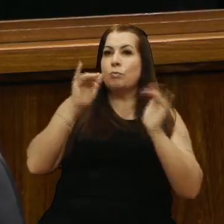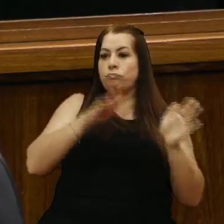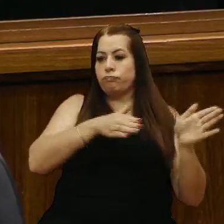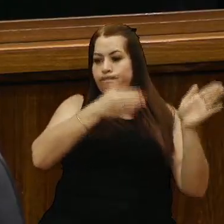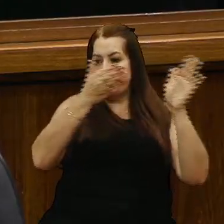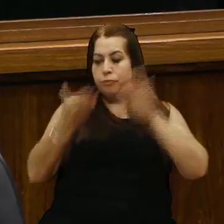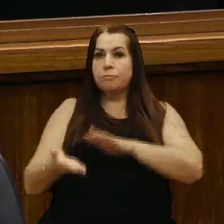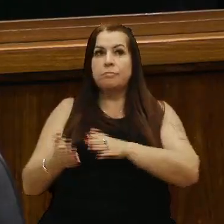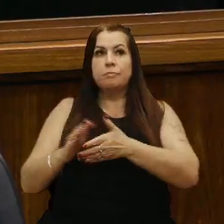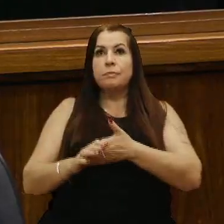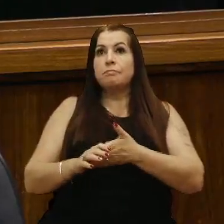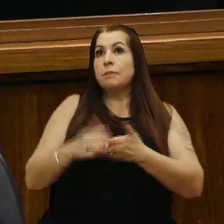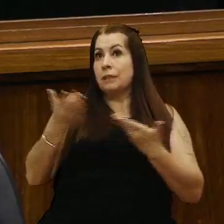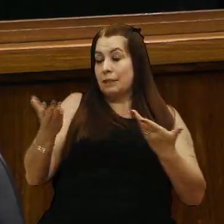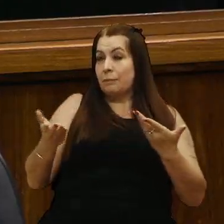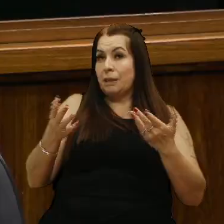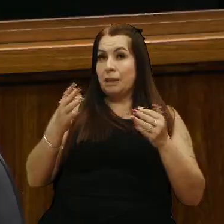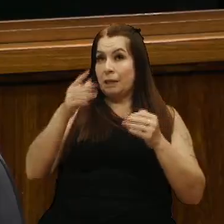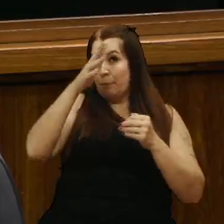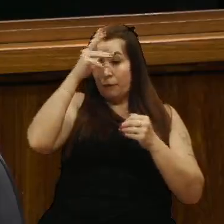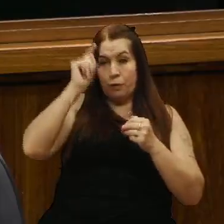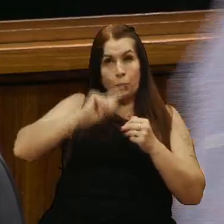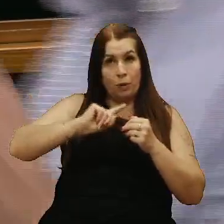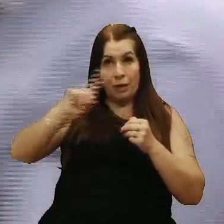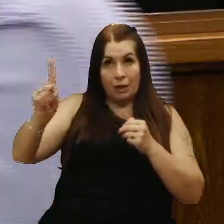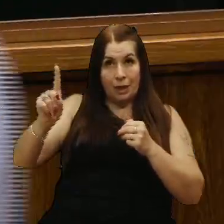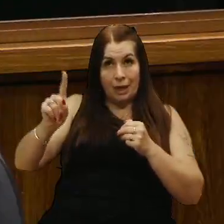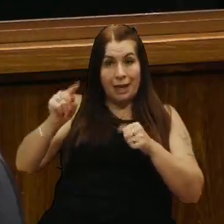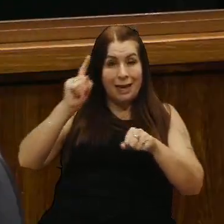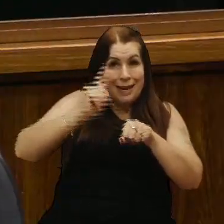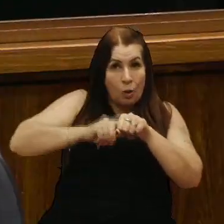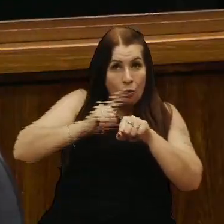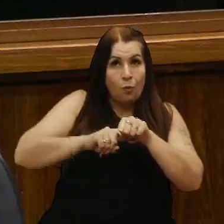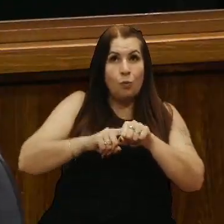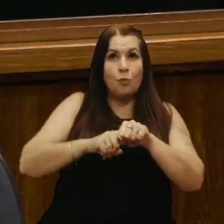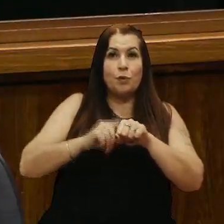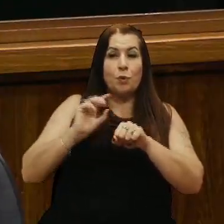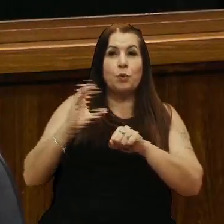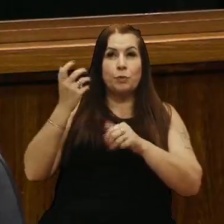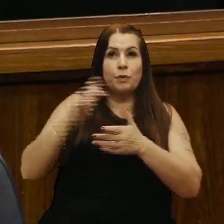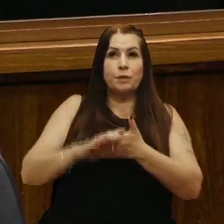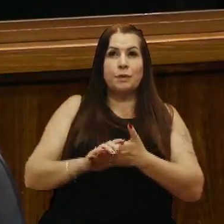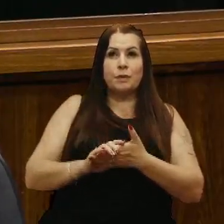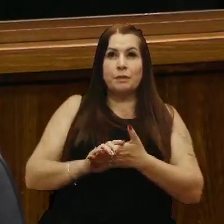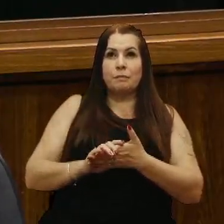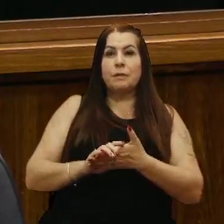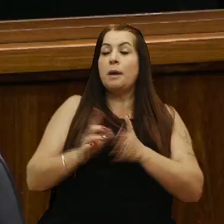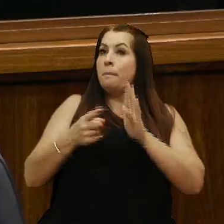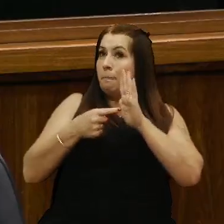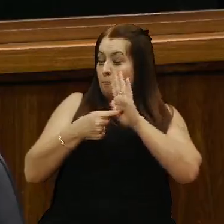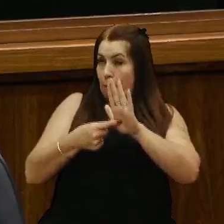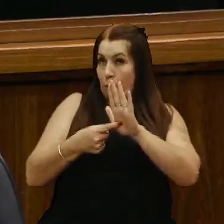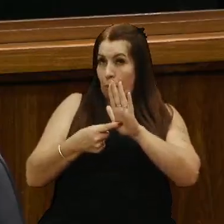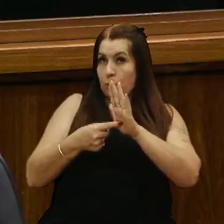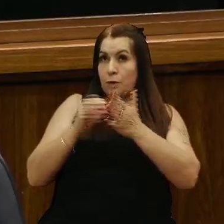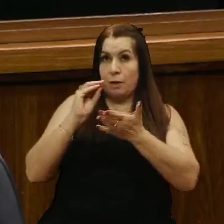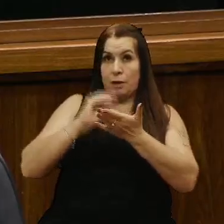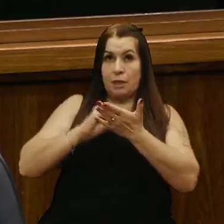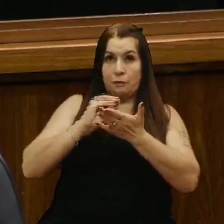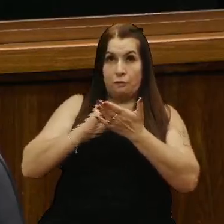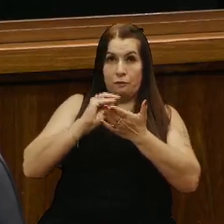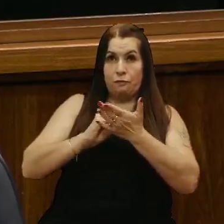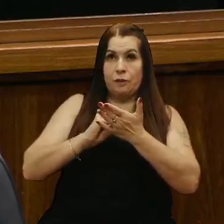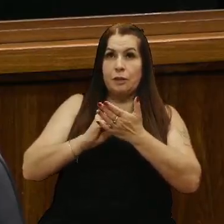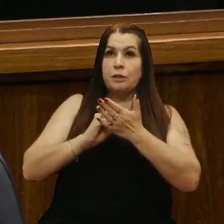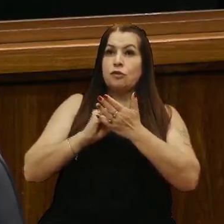valeta. E o fato da prefeitura não ter ido lá imediatamente quando isso aconteceu demonstra a falta